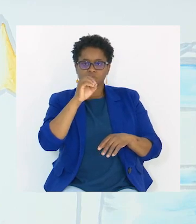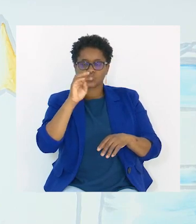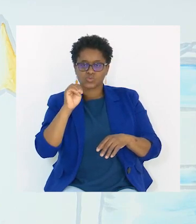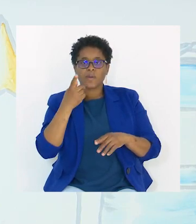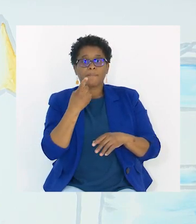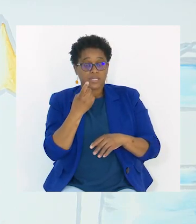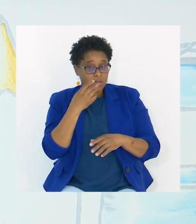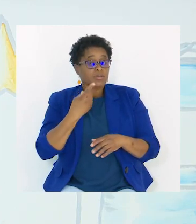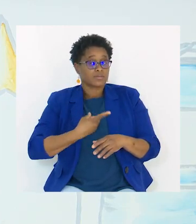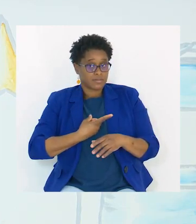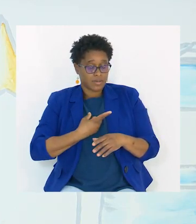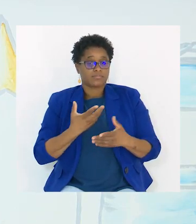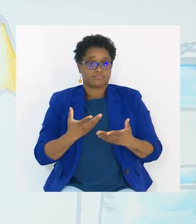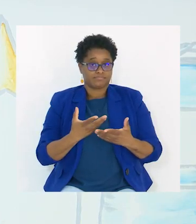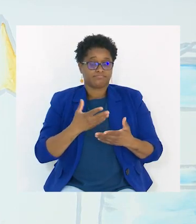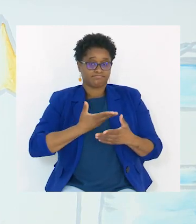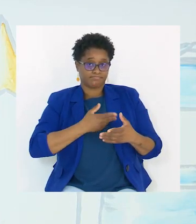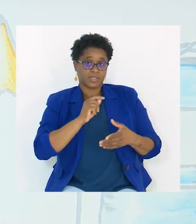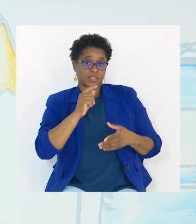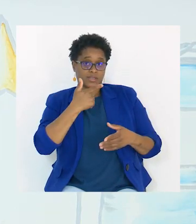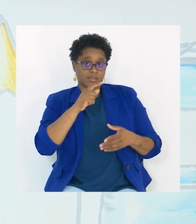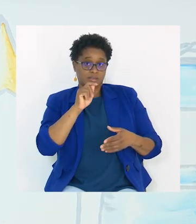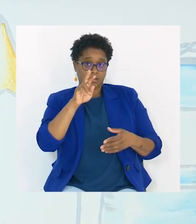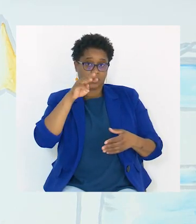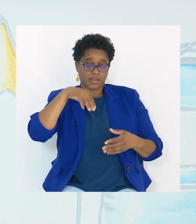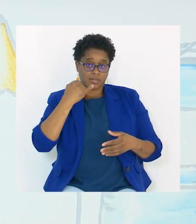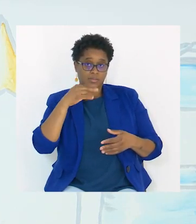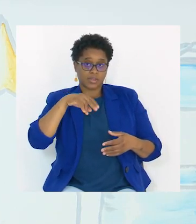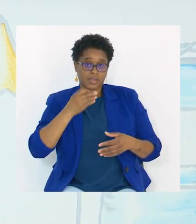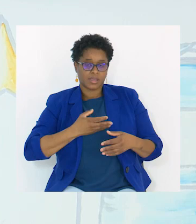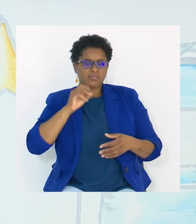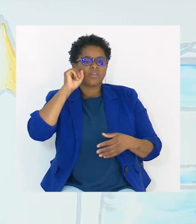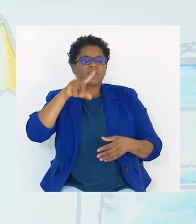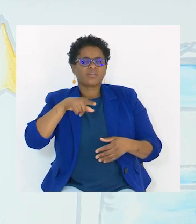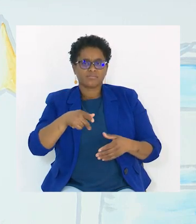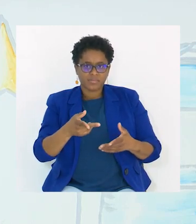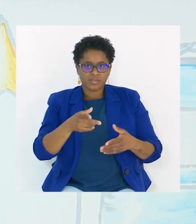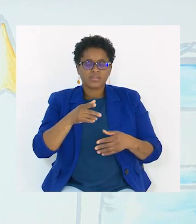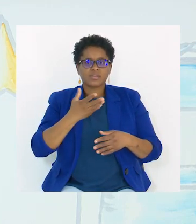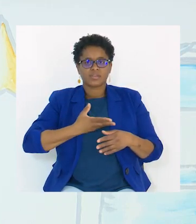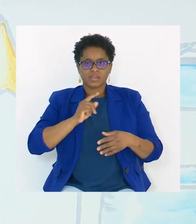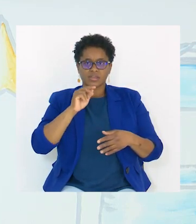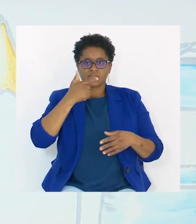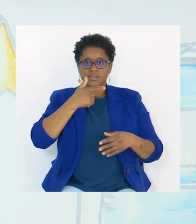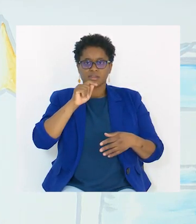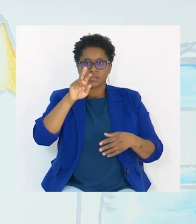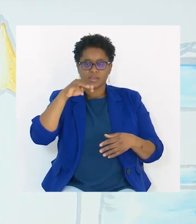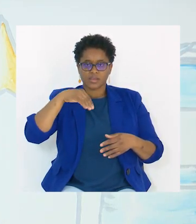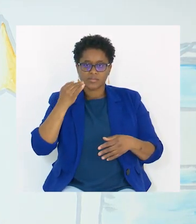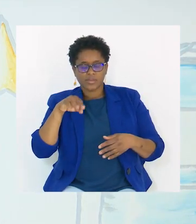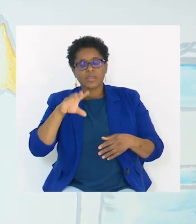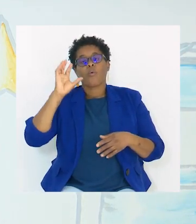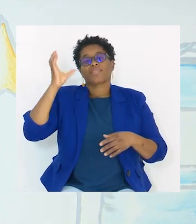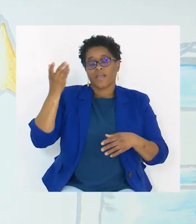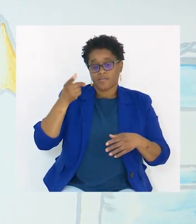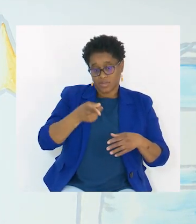ser determinados. Quem determina os factos é o tempo. Nesse caso, para